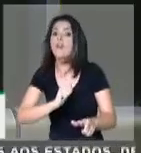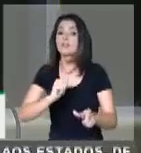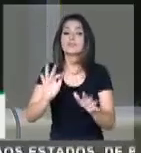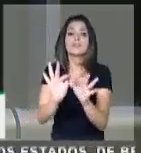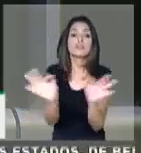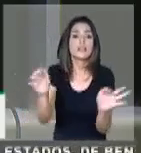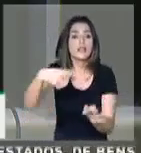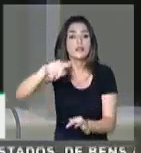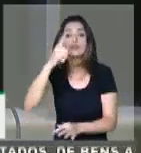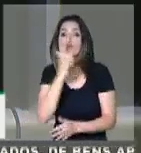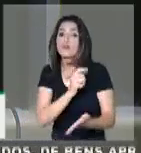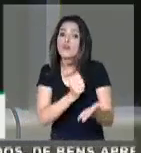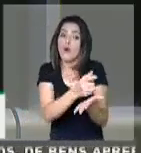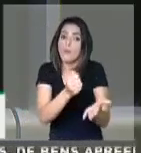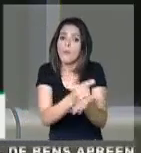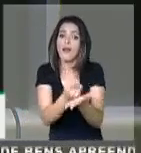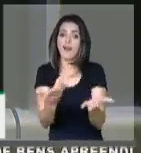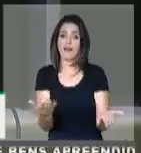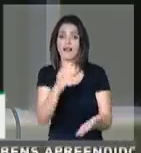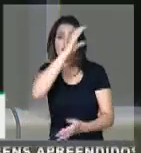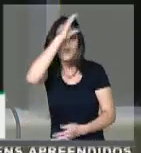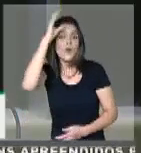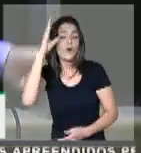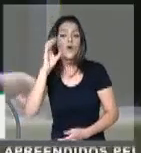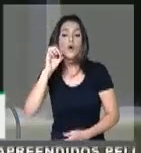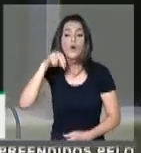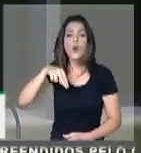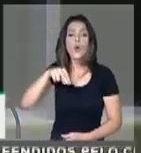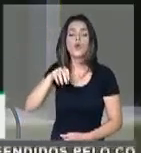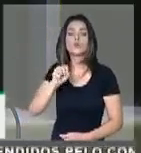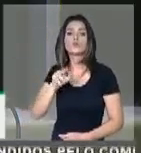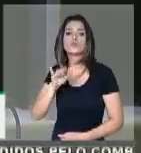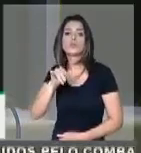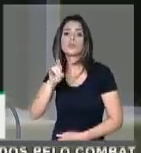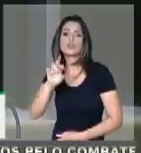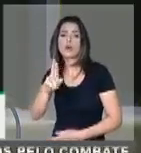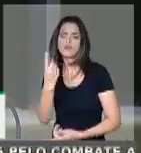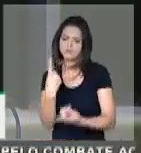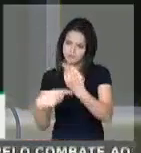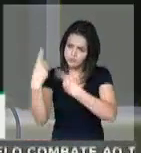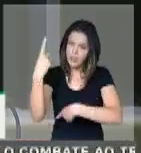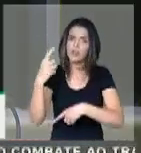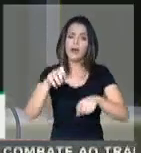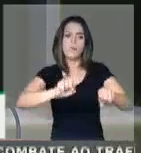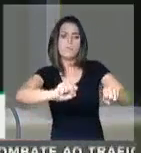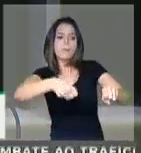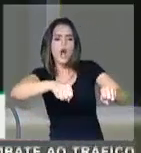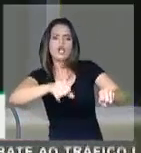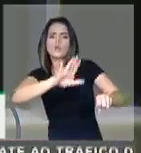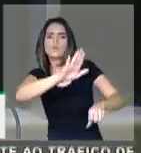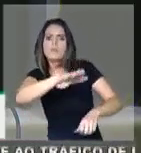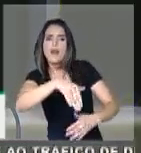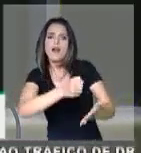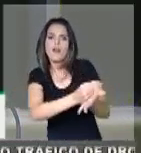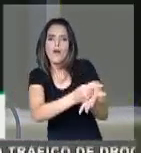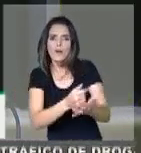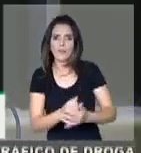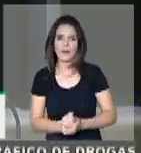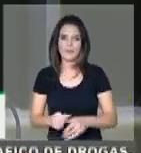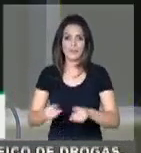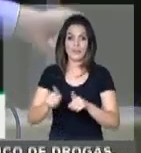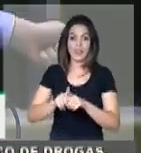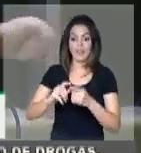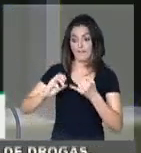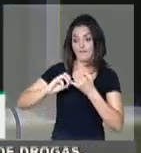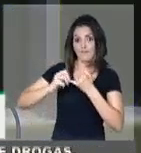acesso ao consumo, para que as coisas fiquem mais em conta, para que a motocicleta fique mais barata, para que o quilo de